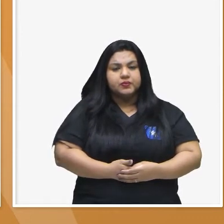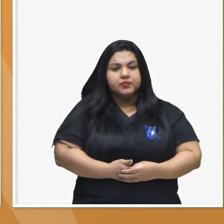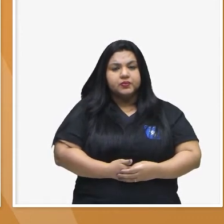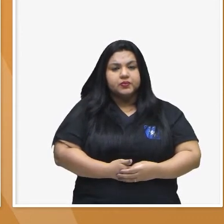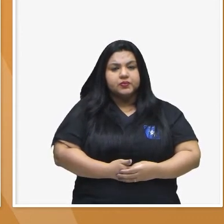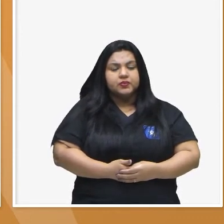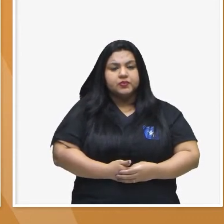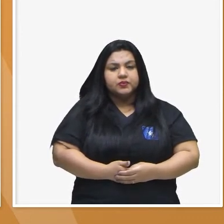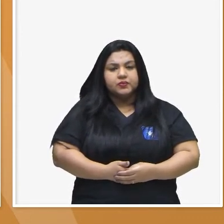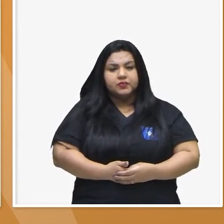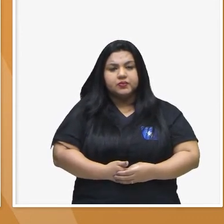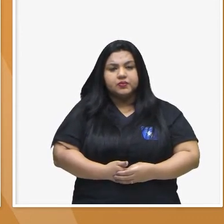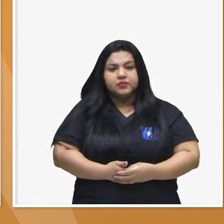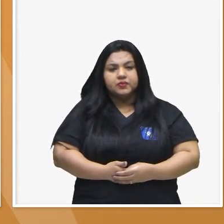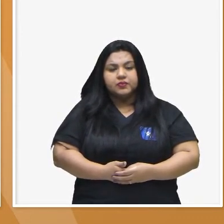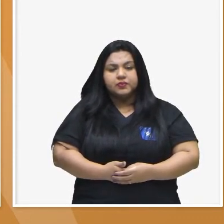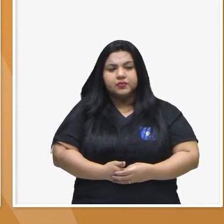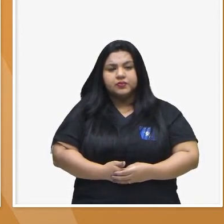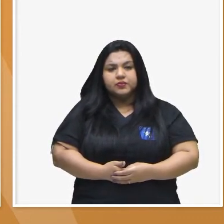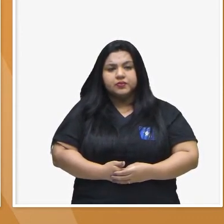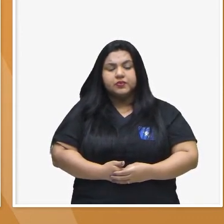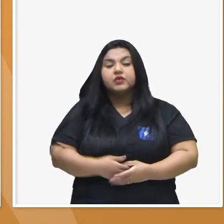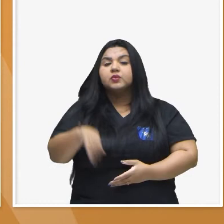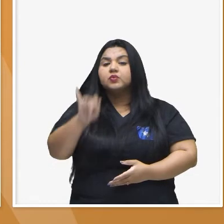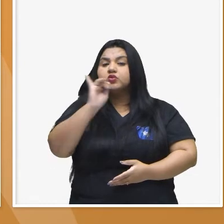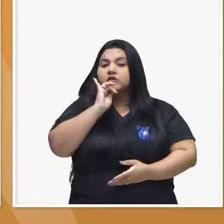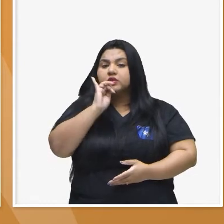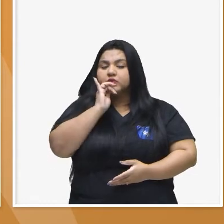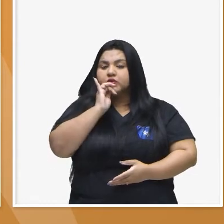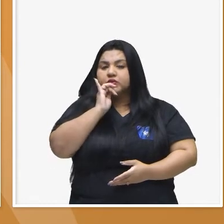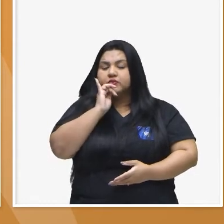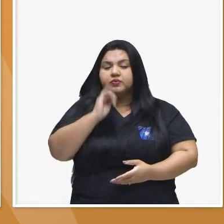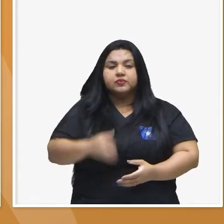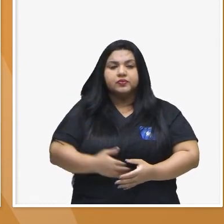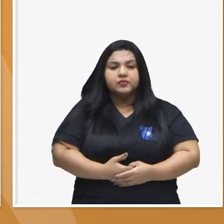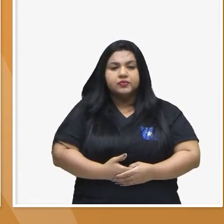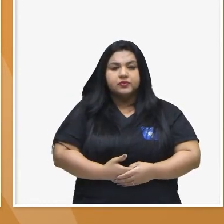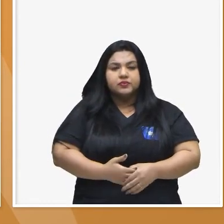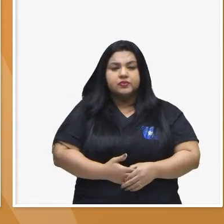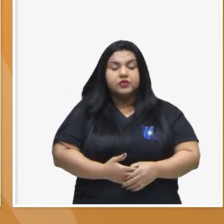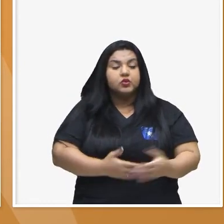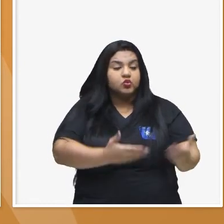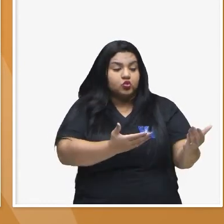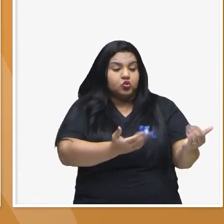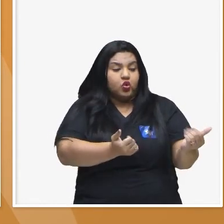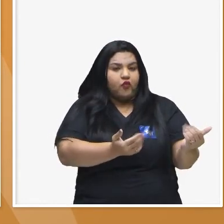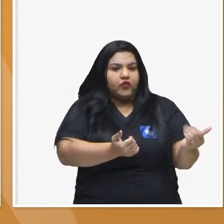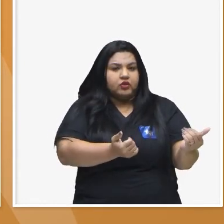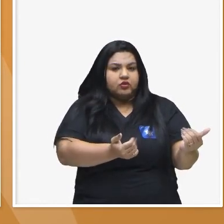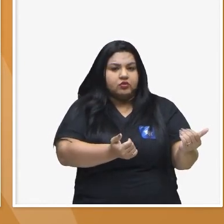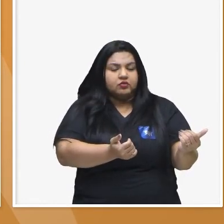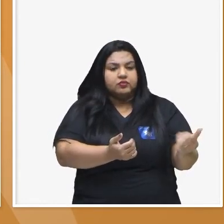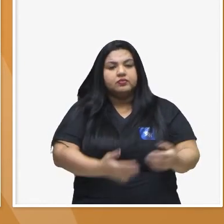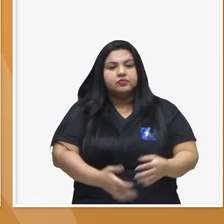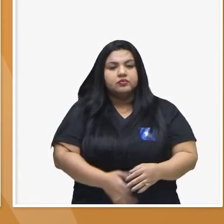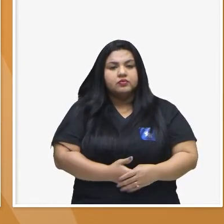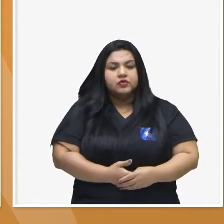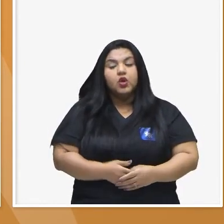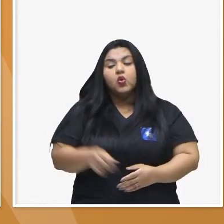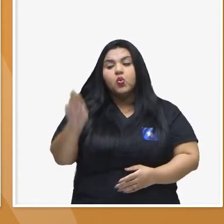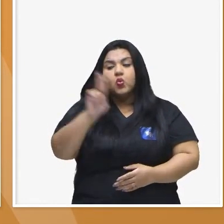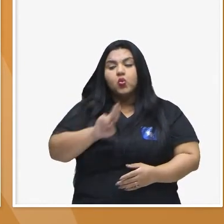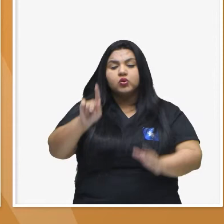Então, vejam bem, por exemplo, com relação a um jovem, por exemplo, né, que usa